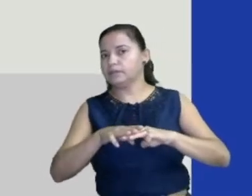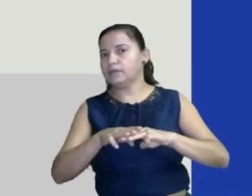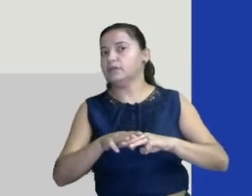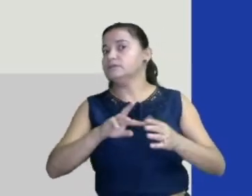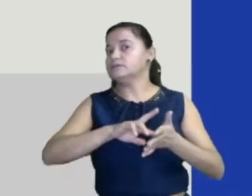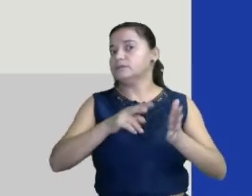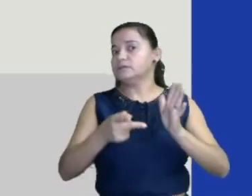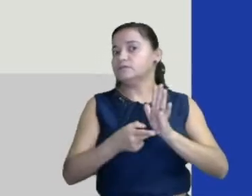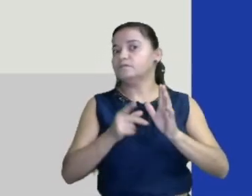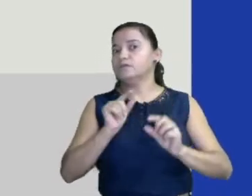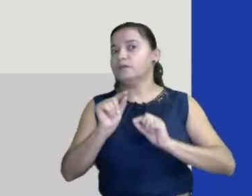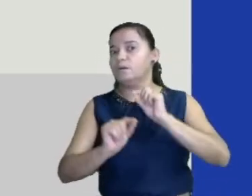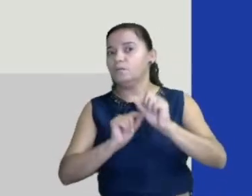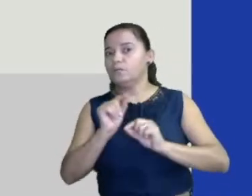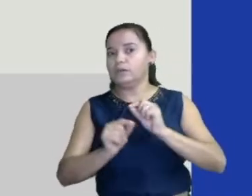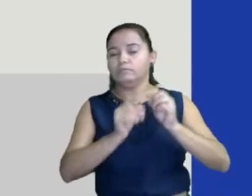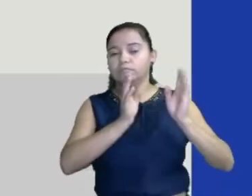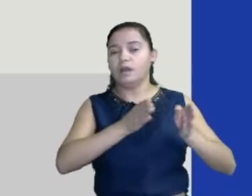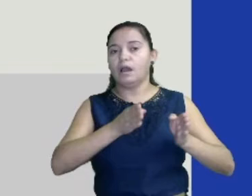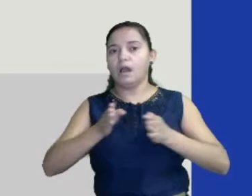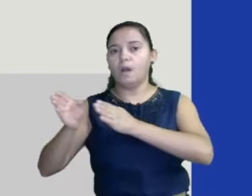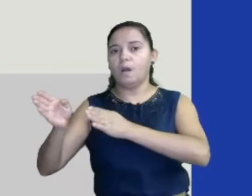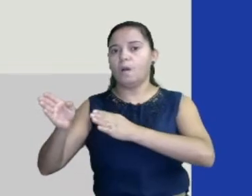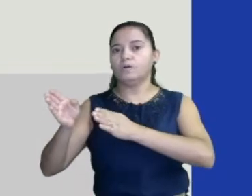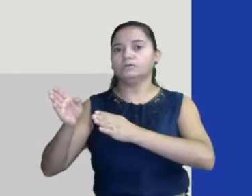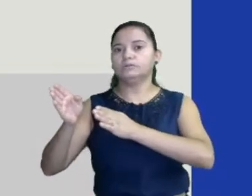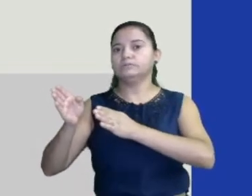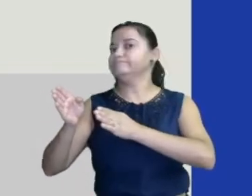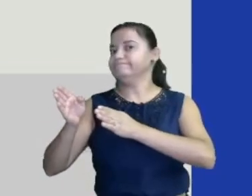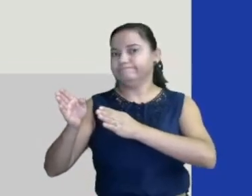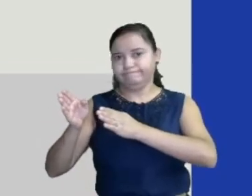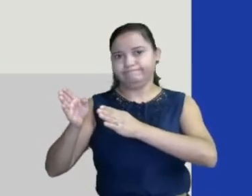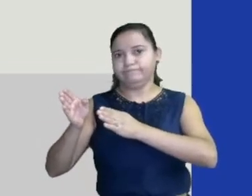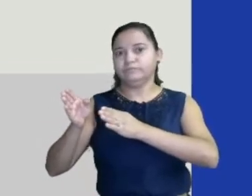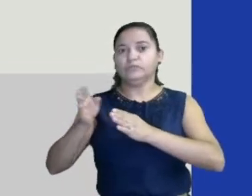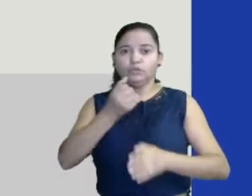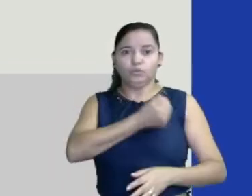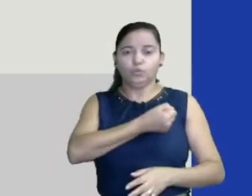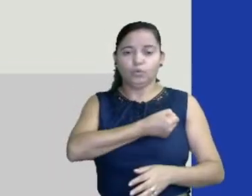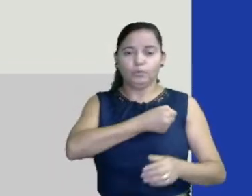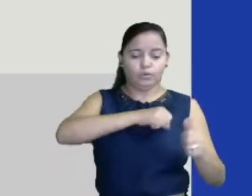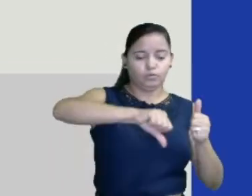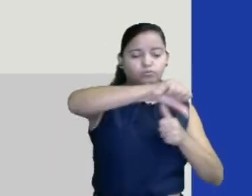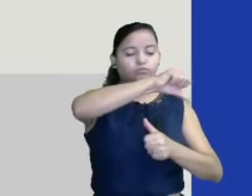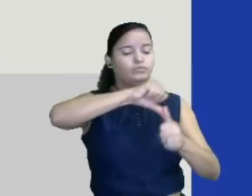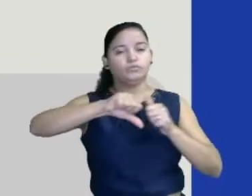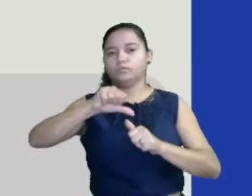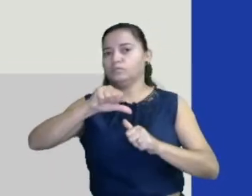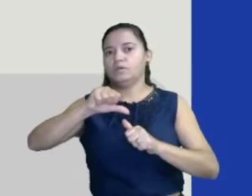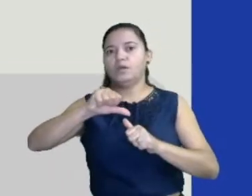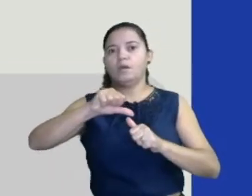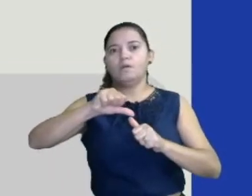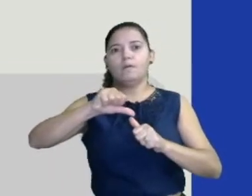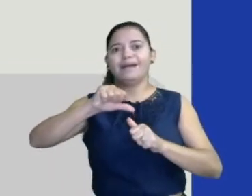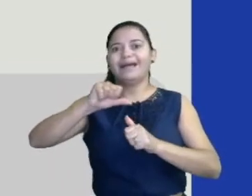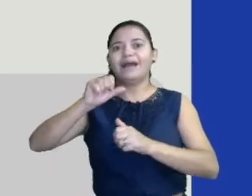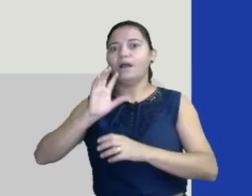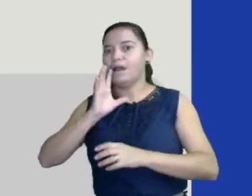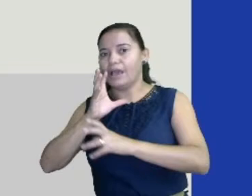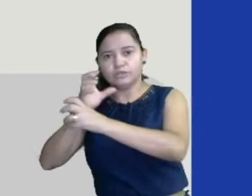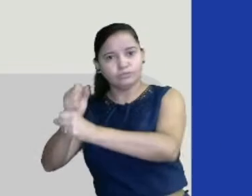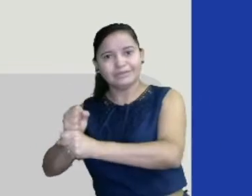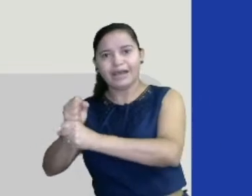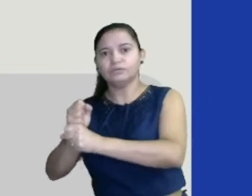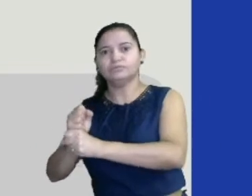Isto significa que a ordem dos fatores não altera o resultado vamos Socorro dois